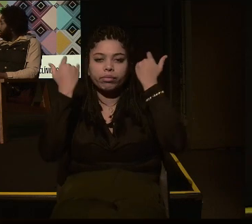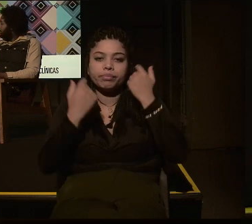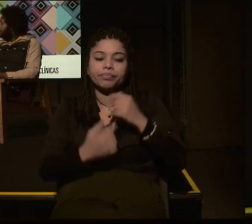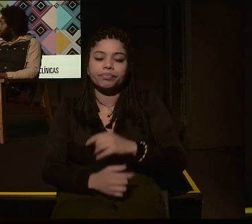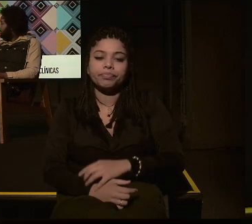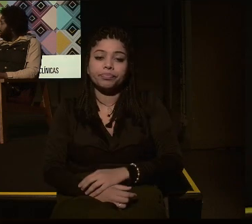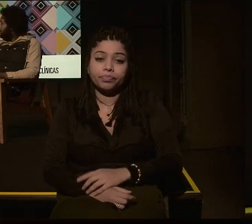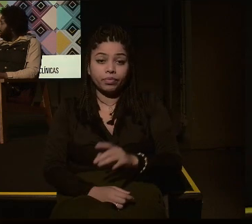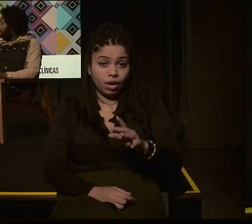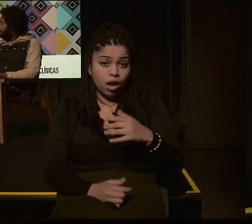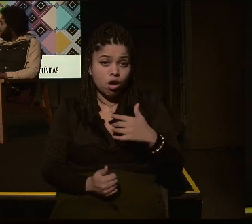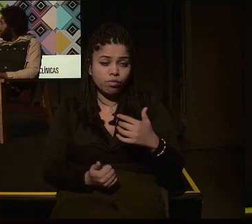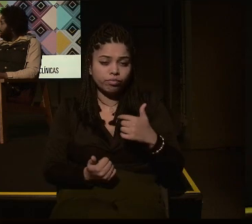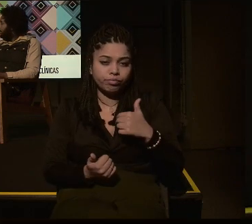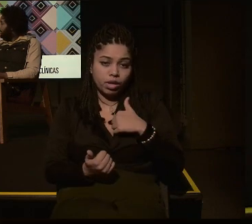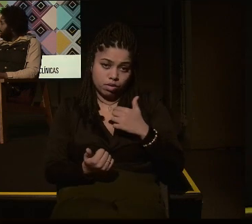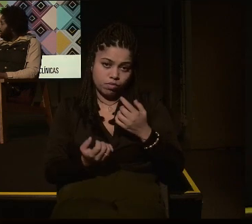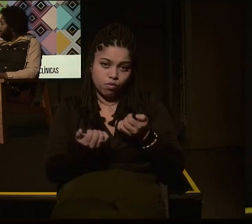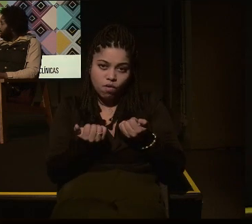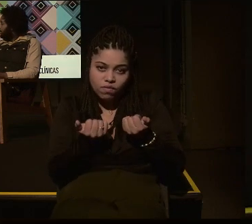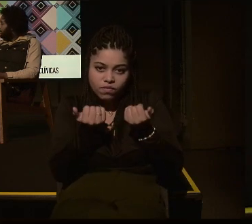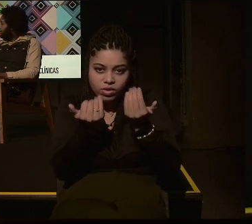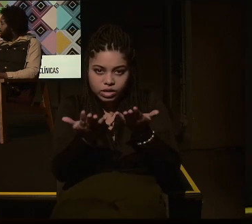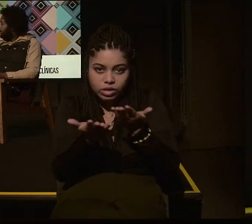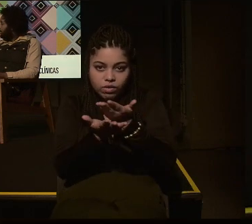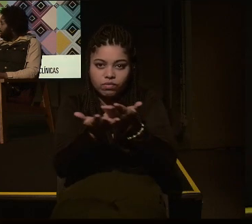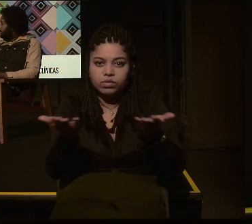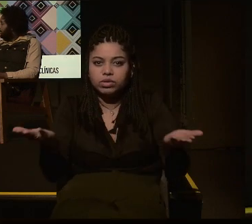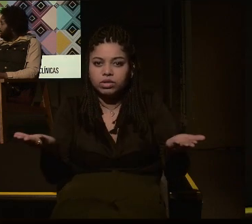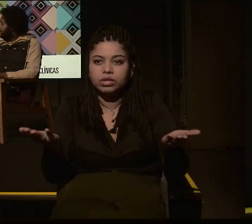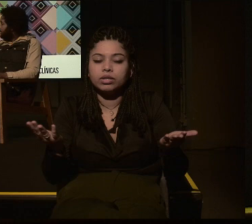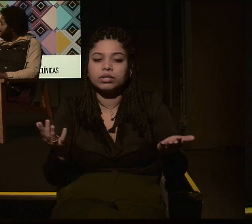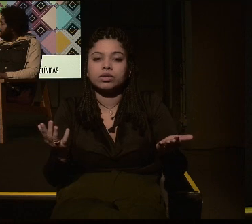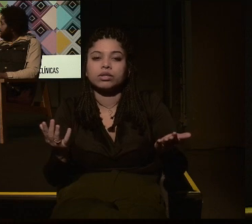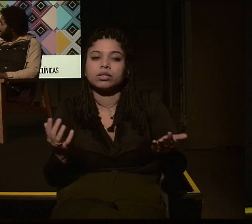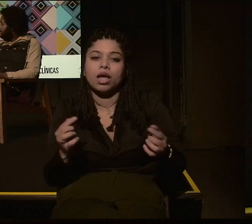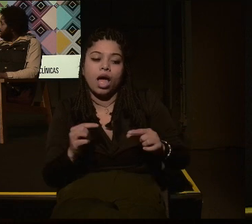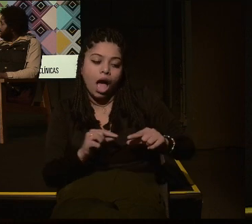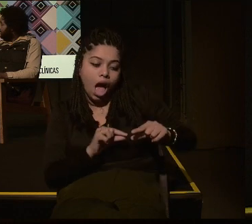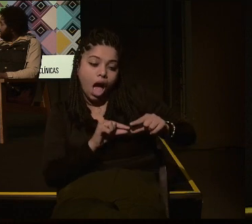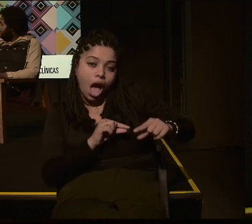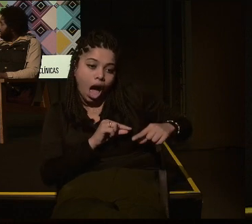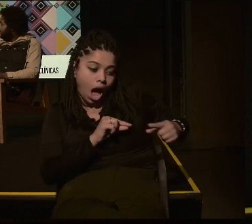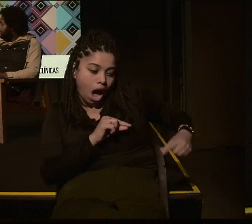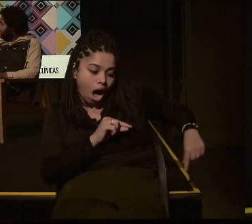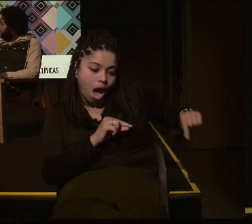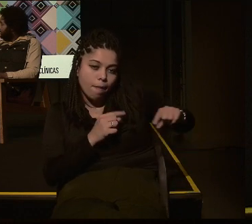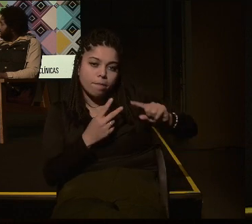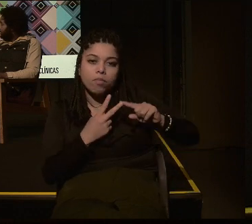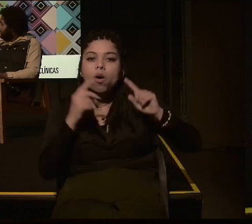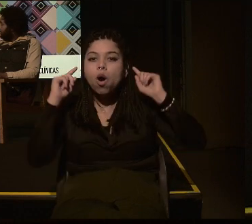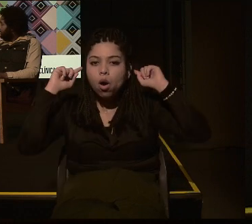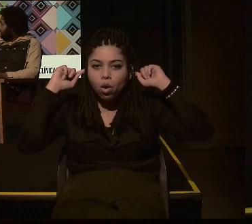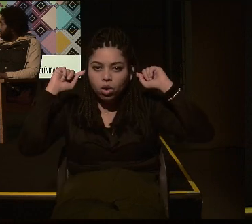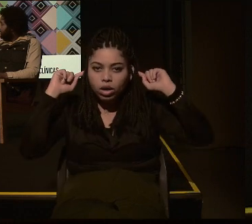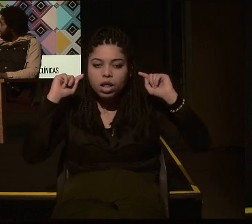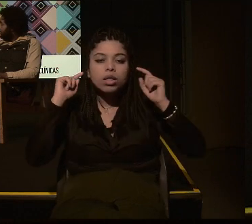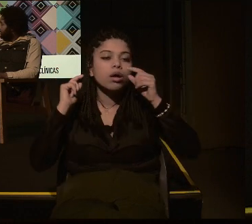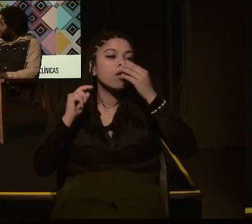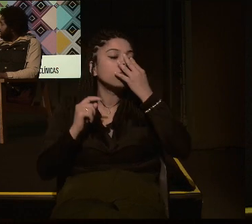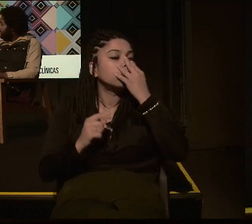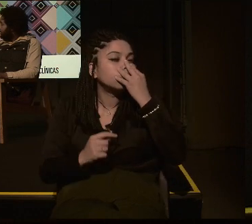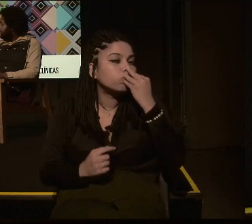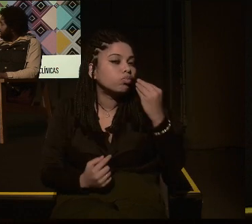Eu vou oferecer a vocês rabo, orelha, focinho